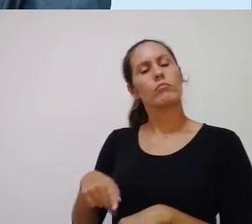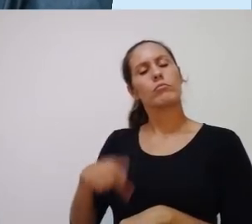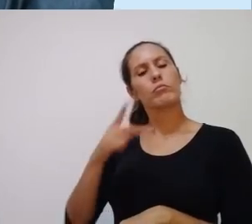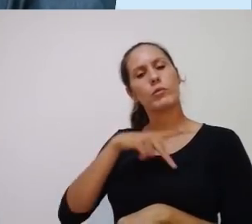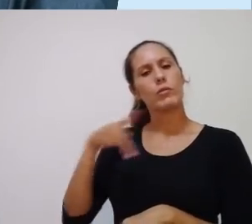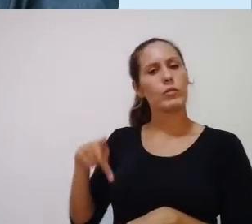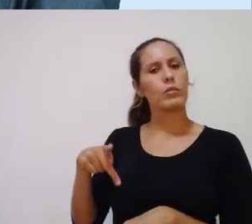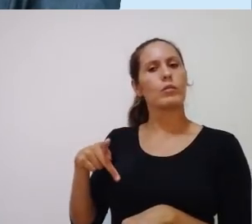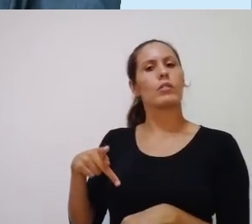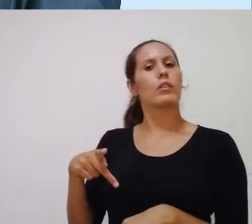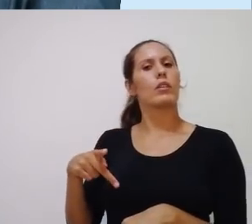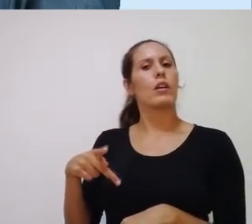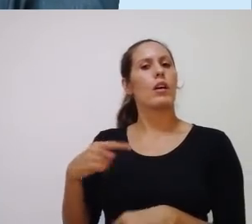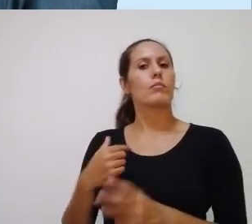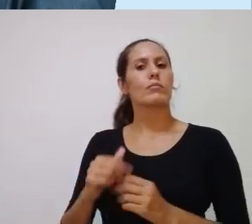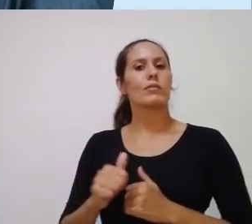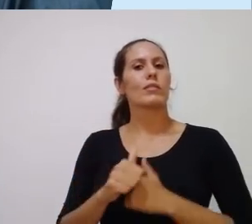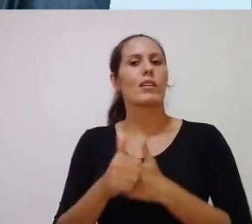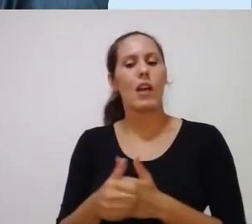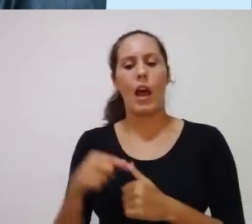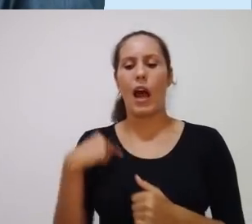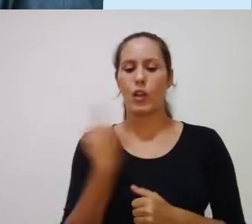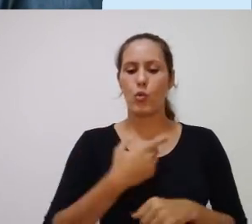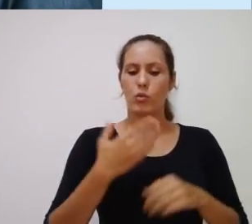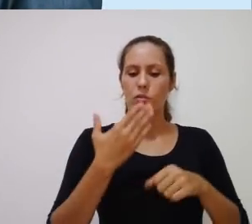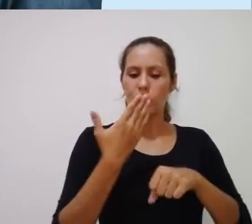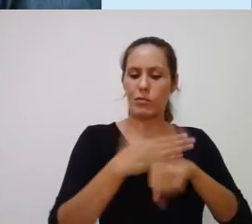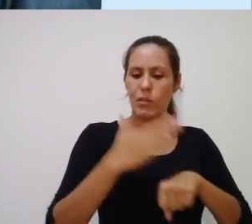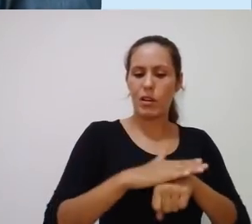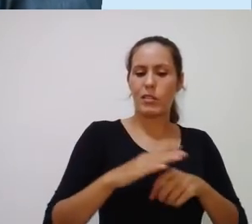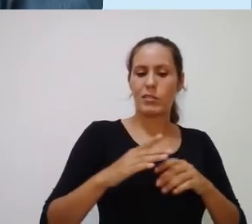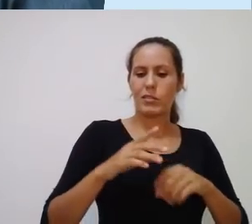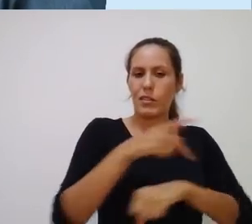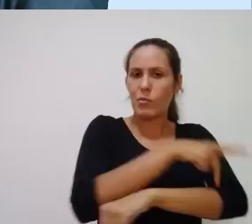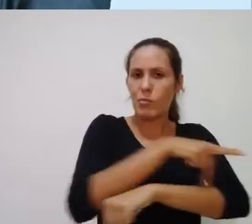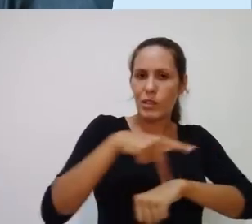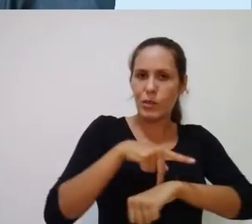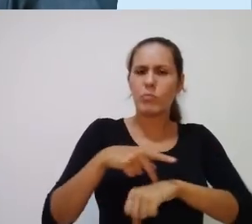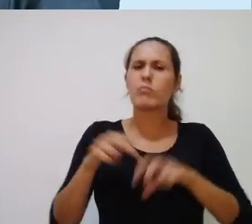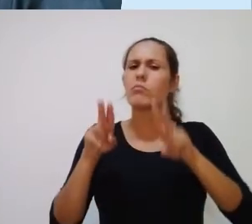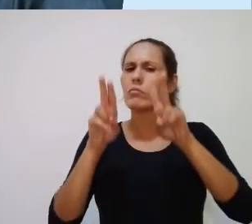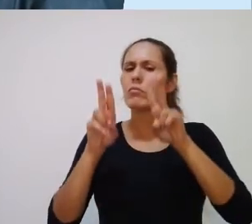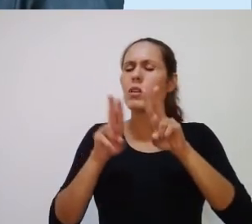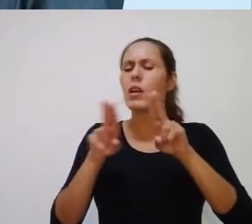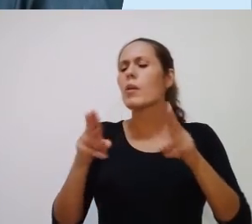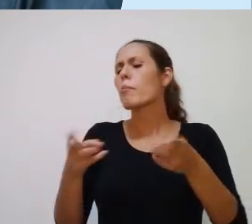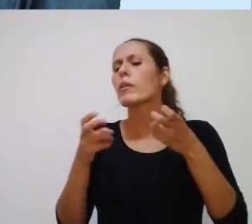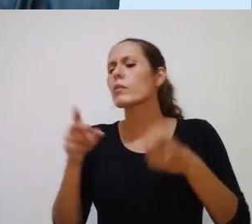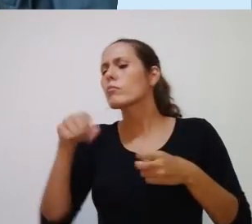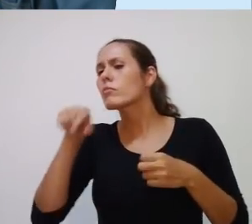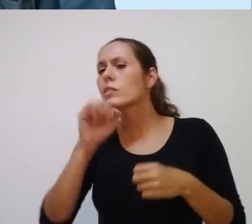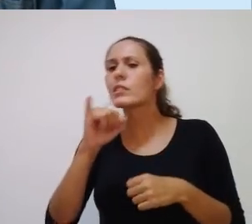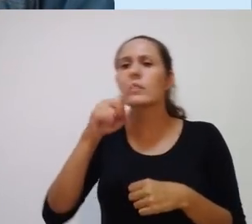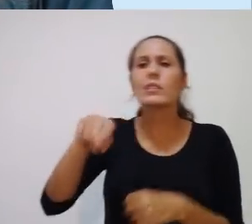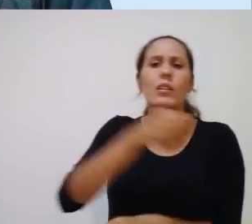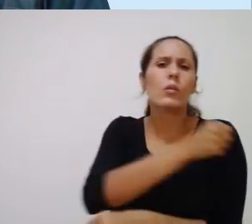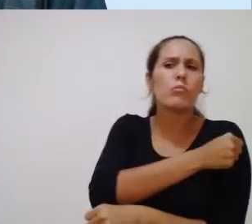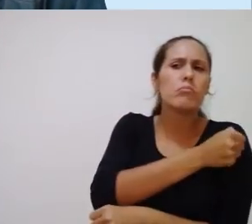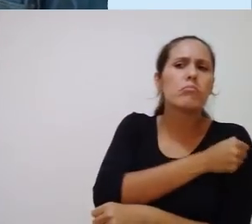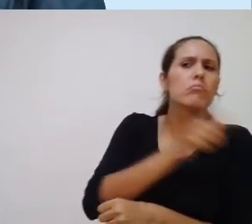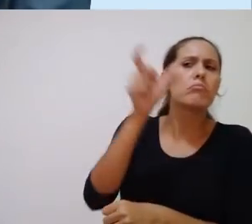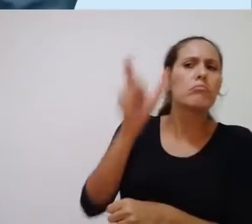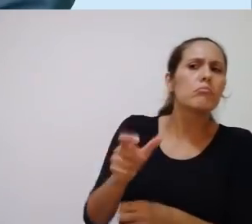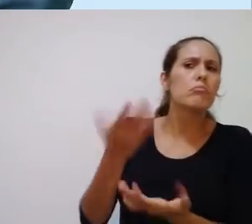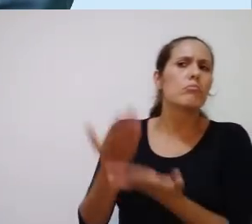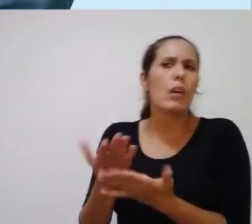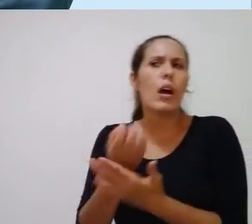conduzimos a nossa prática pedagógica e verificamos com os estudantes se essa prática pedagógica ela está sendo bem aplicada ou se não está tendo relevância.